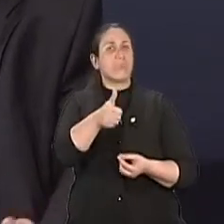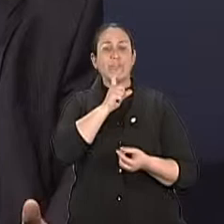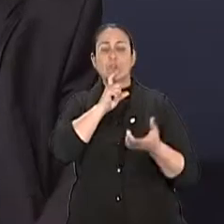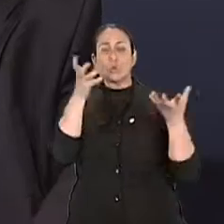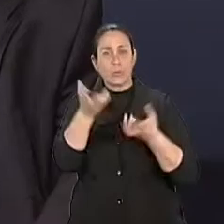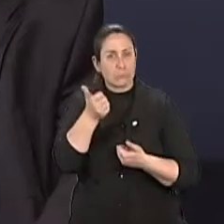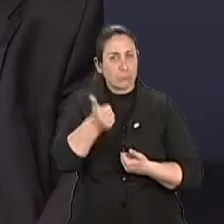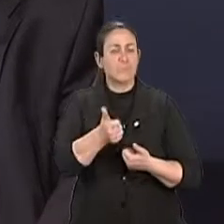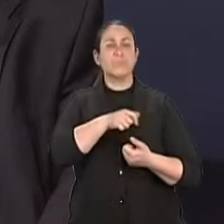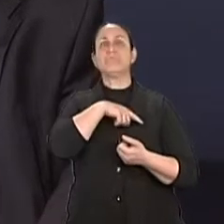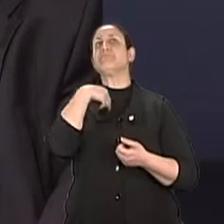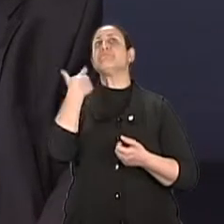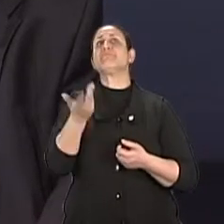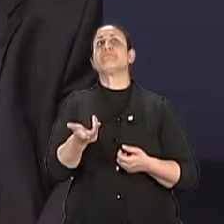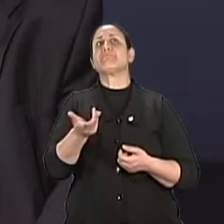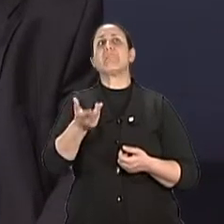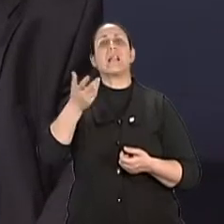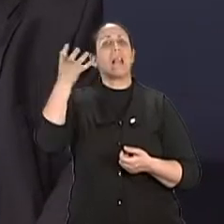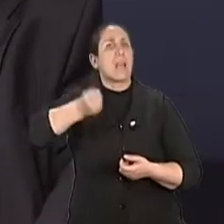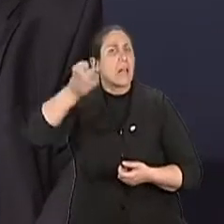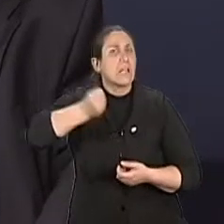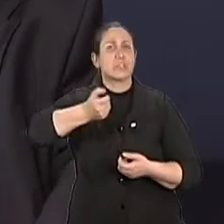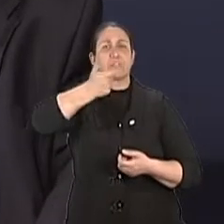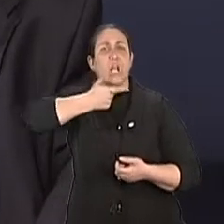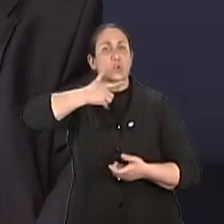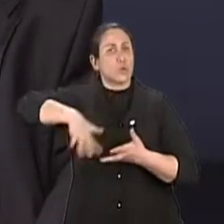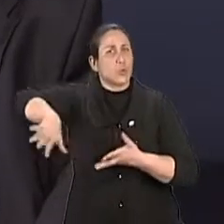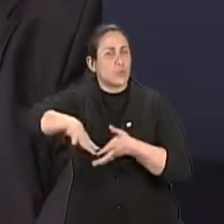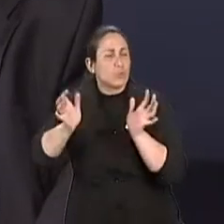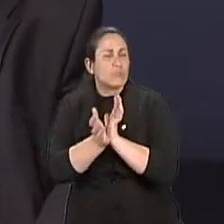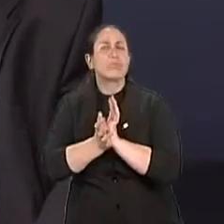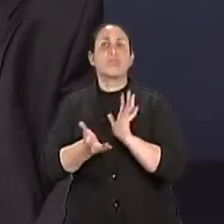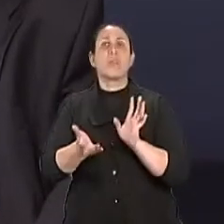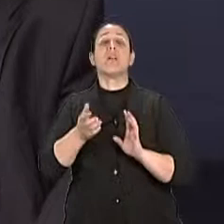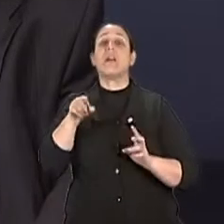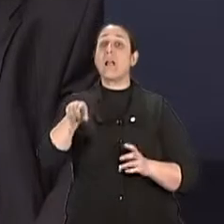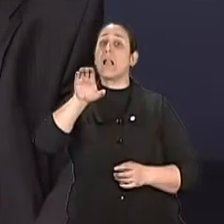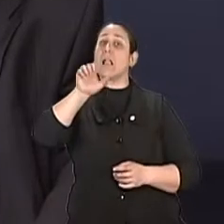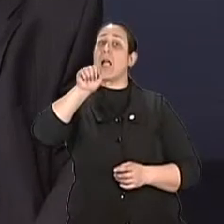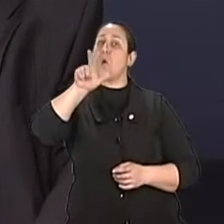todos laticínios. Tem cálcio suficiente desde que seja